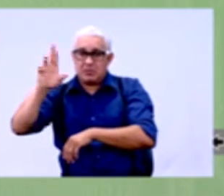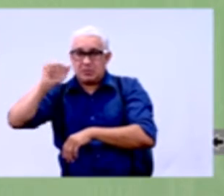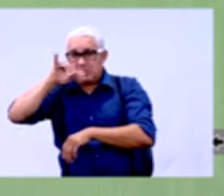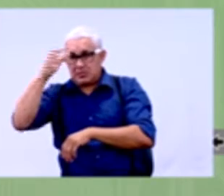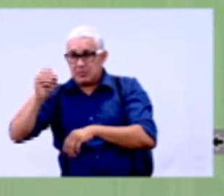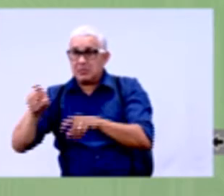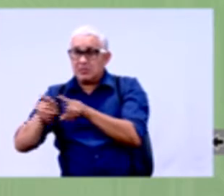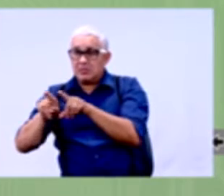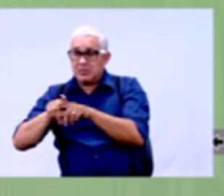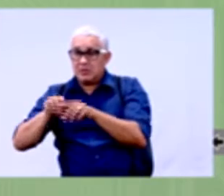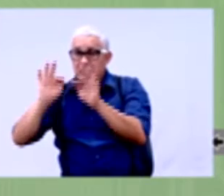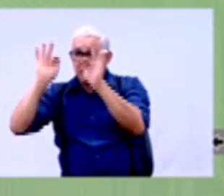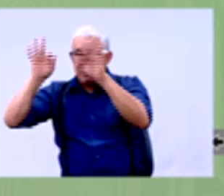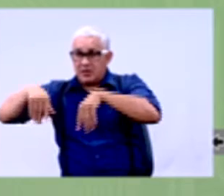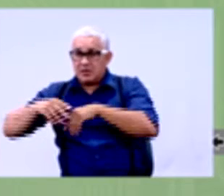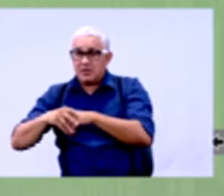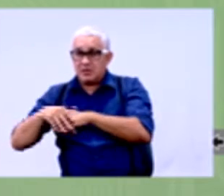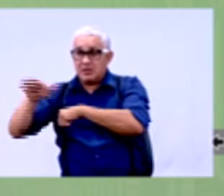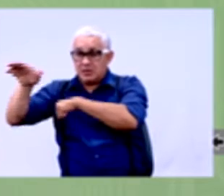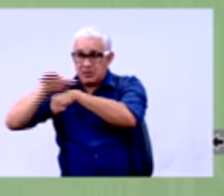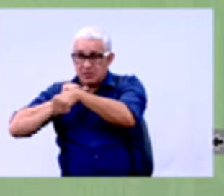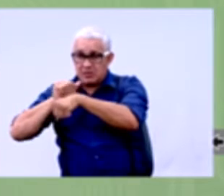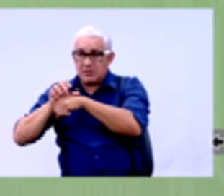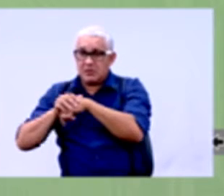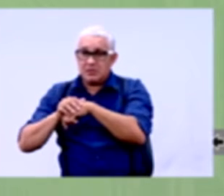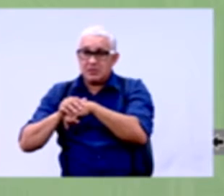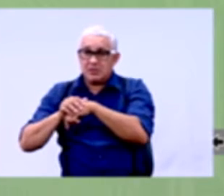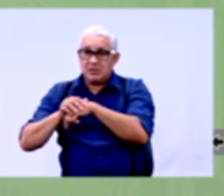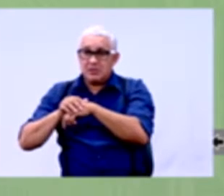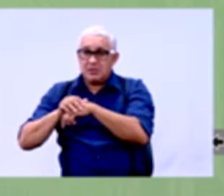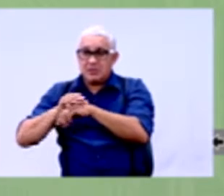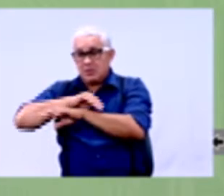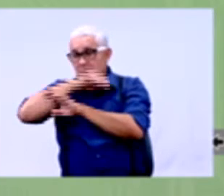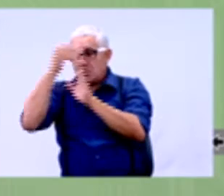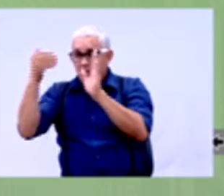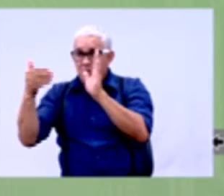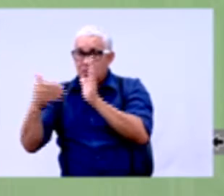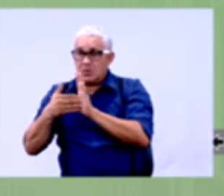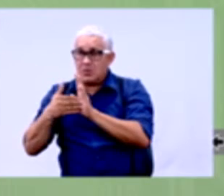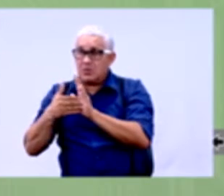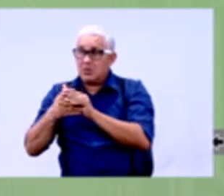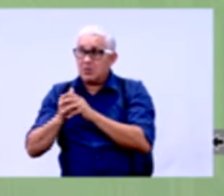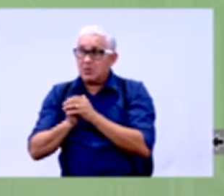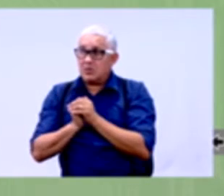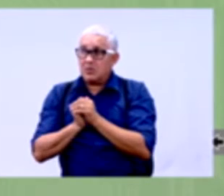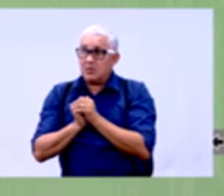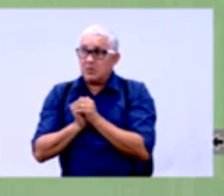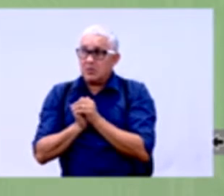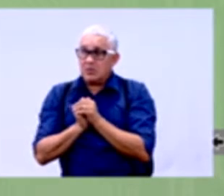essa operação de finalizar chama aqui a totalização